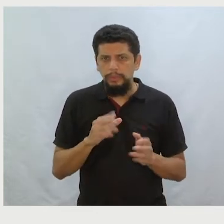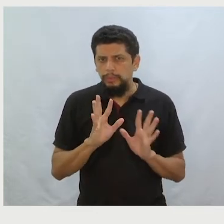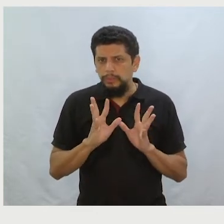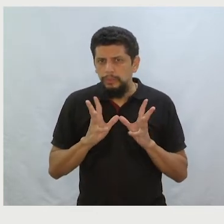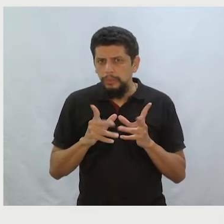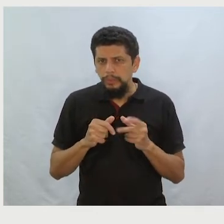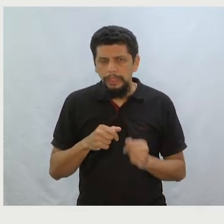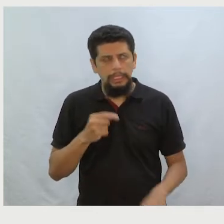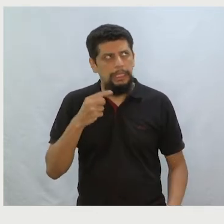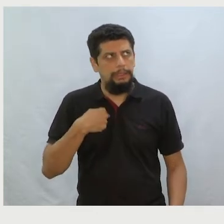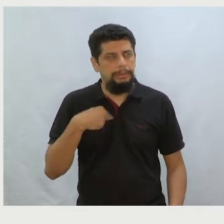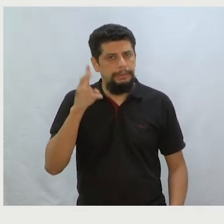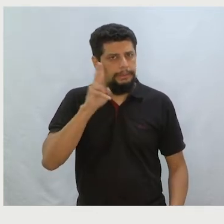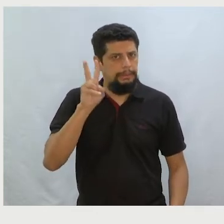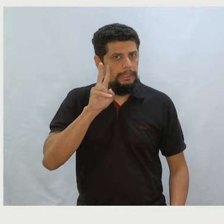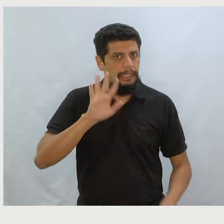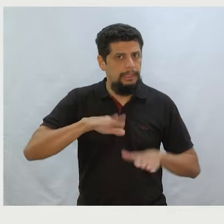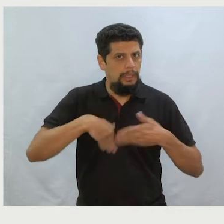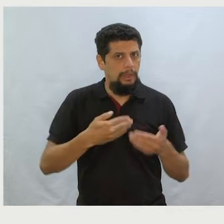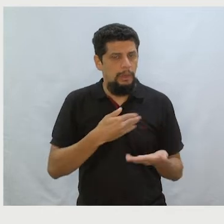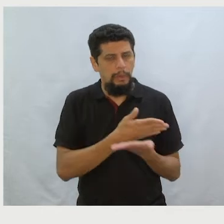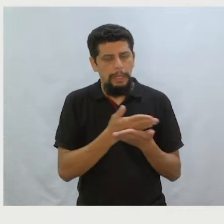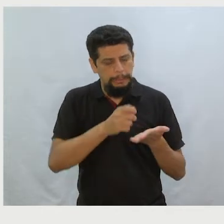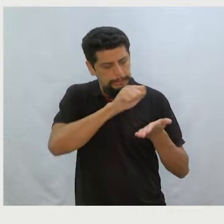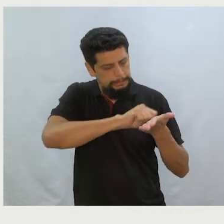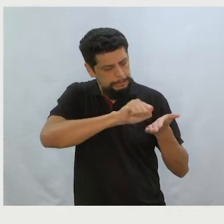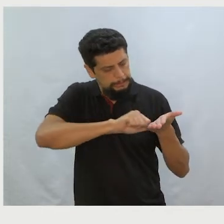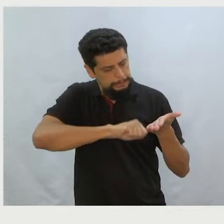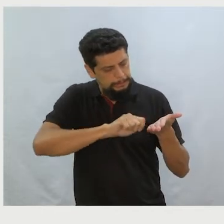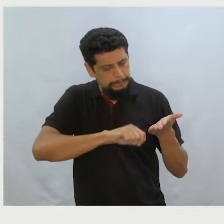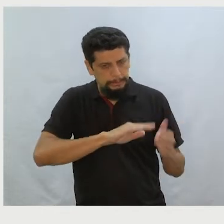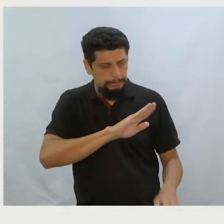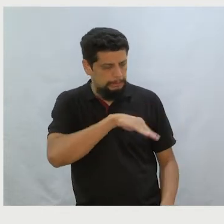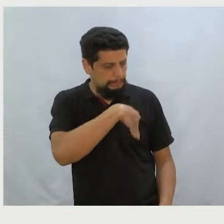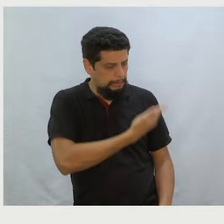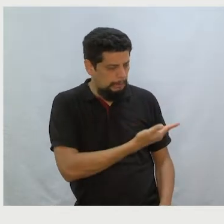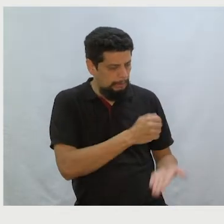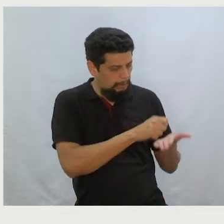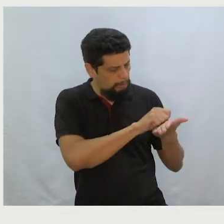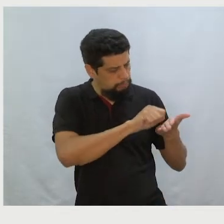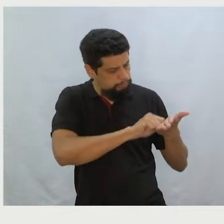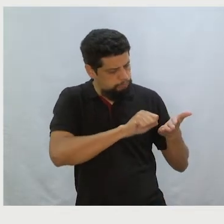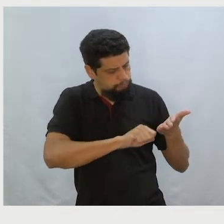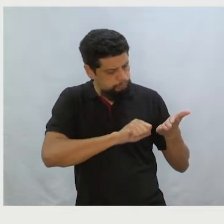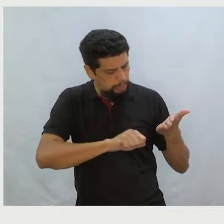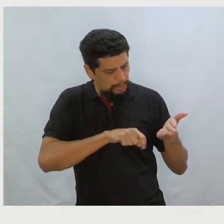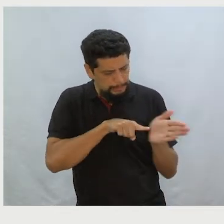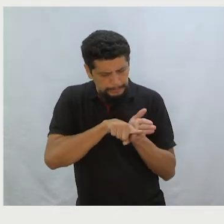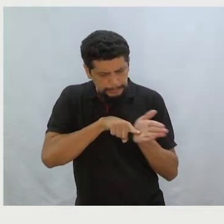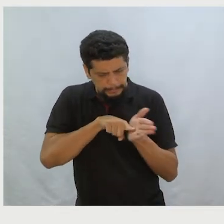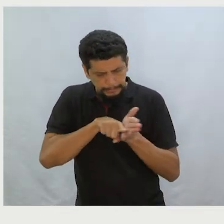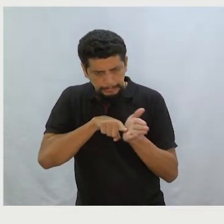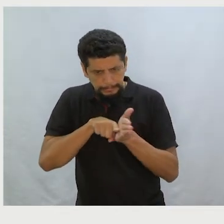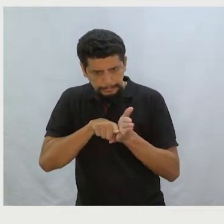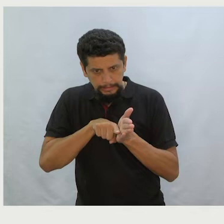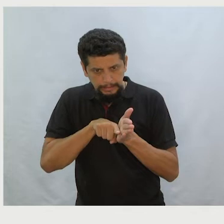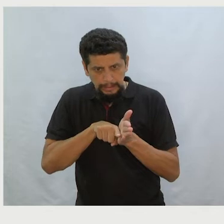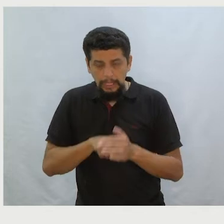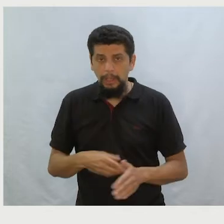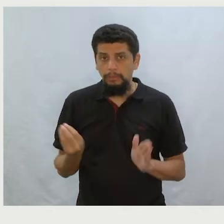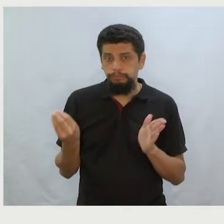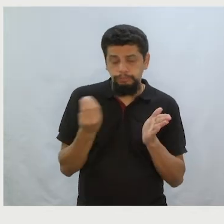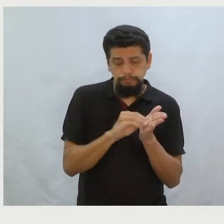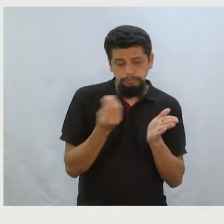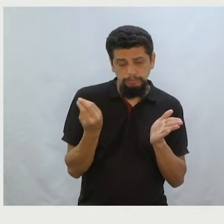isso era tudo que eu me lembrava então eu comecei a escrever do lado de cada coisa dessas uma análise sintática